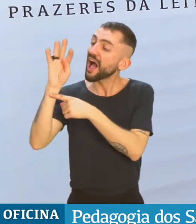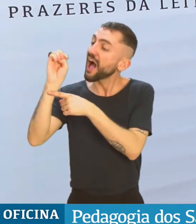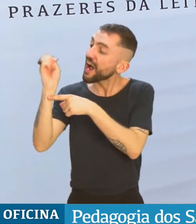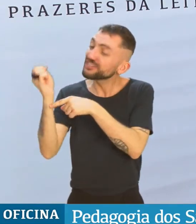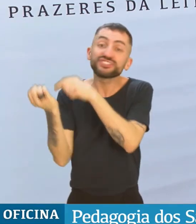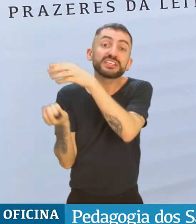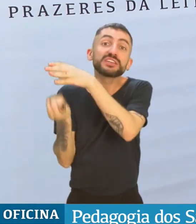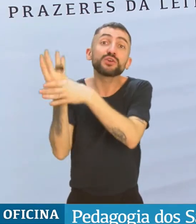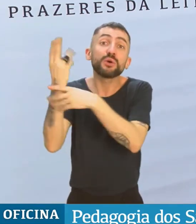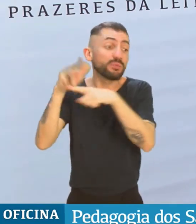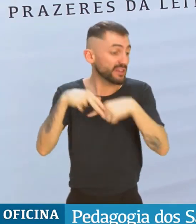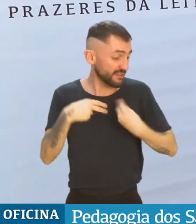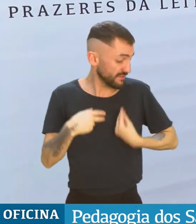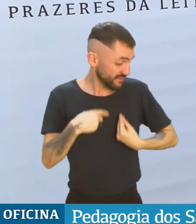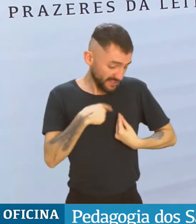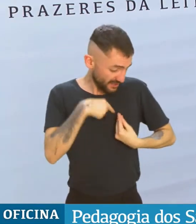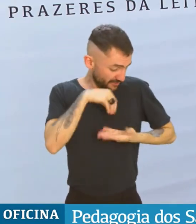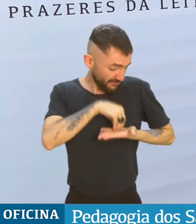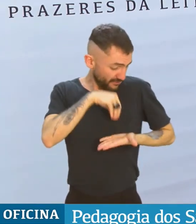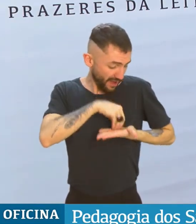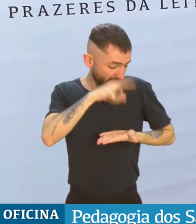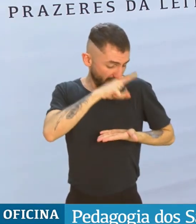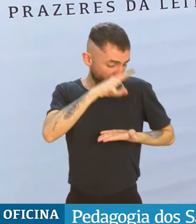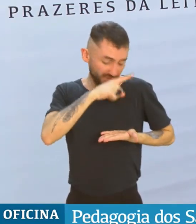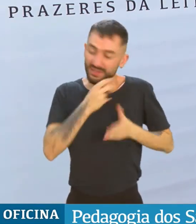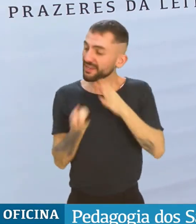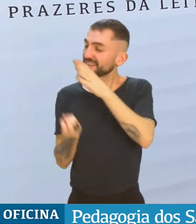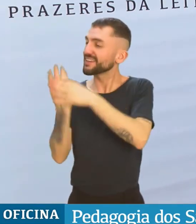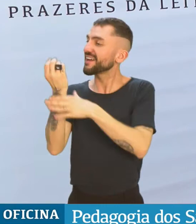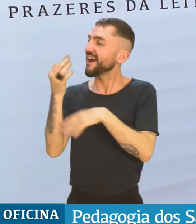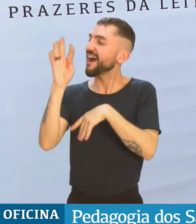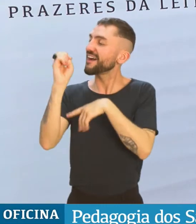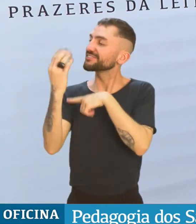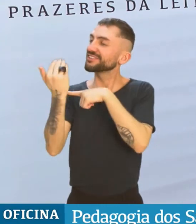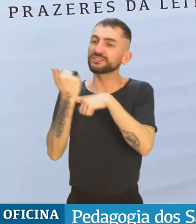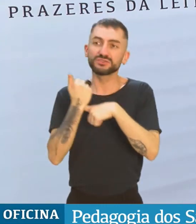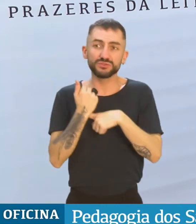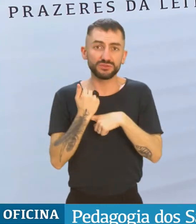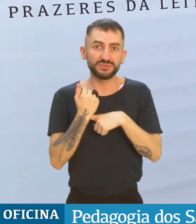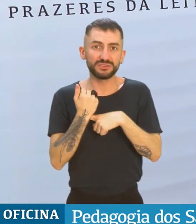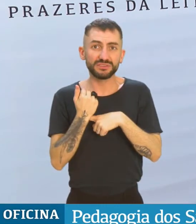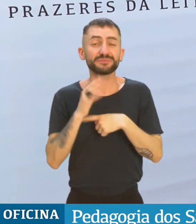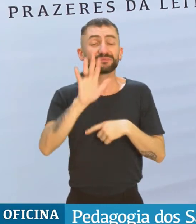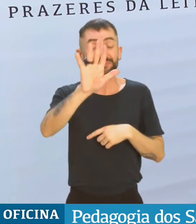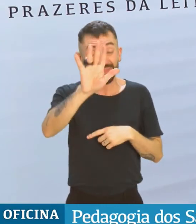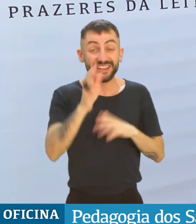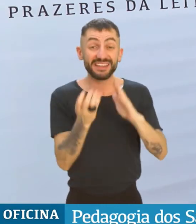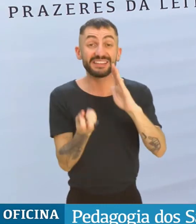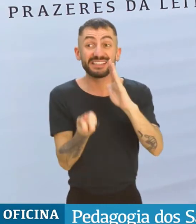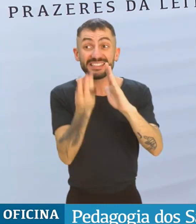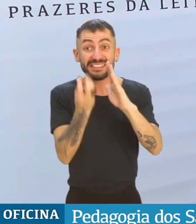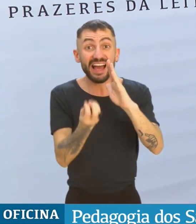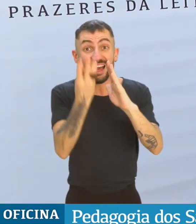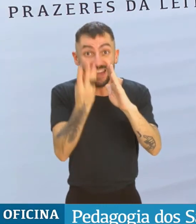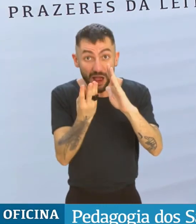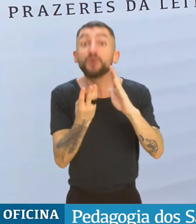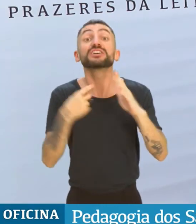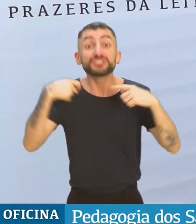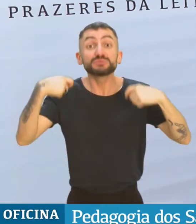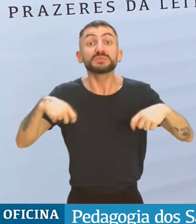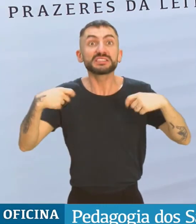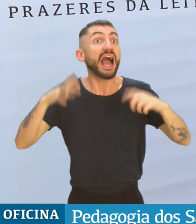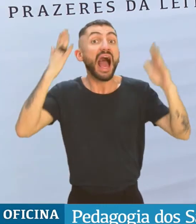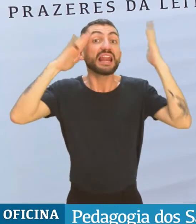mesmo. Então, no sarau a gente tem que dar, eu costumo dizer, nem tanto alegria, eu costumo dizer mais